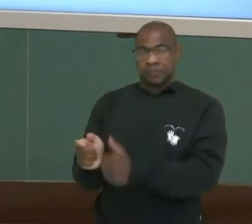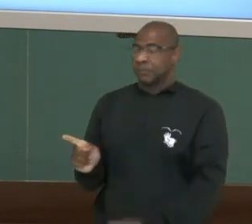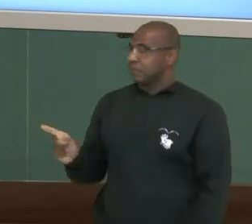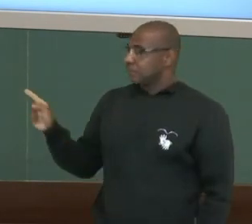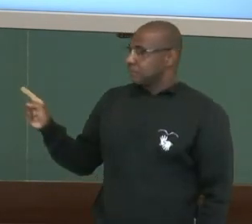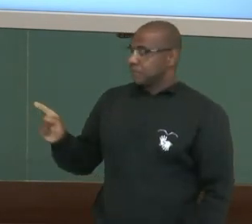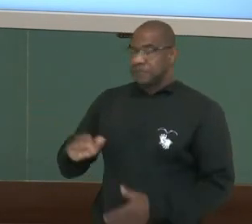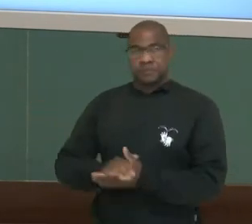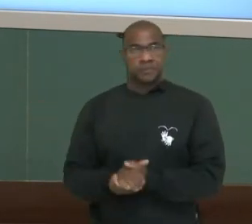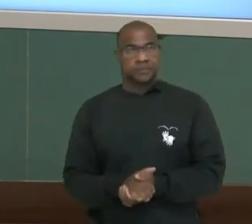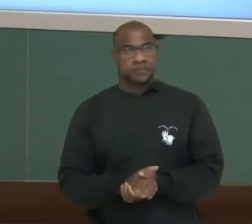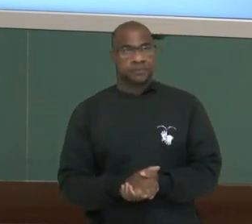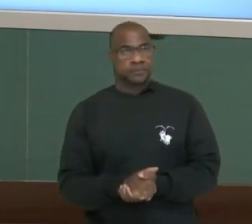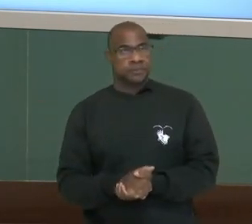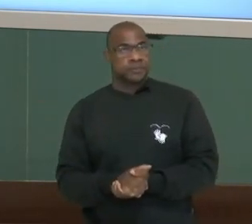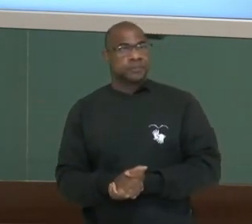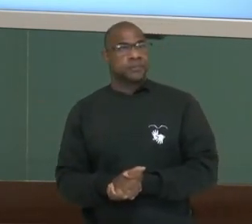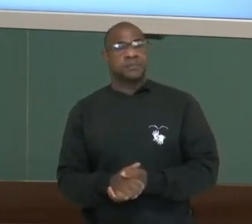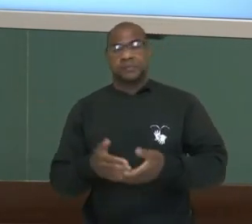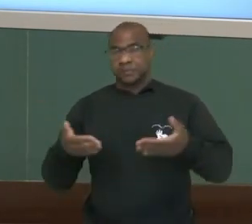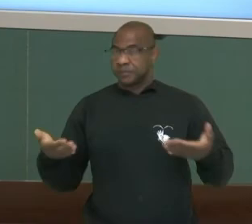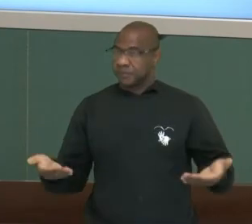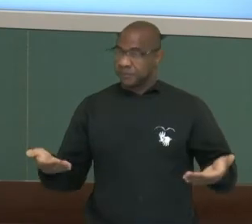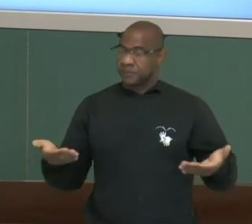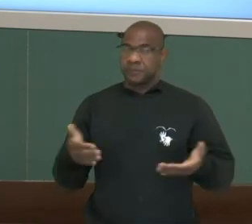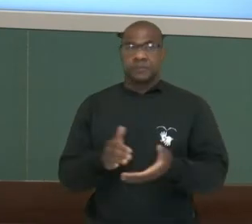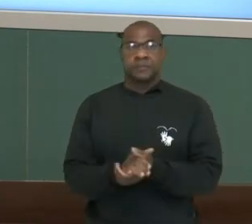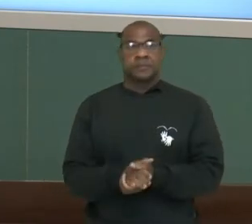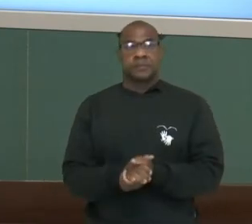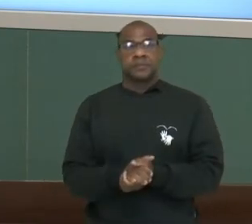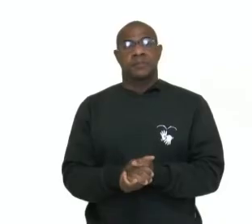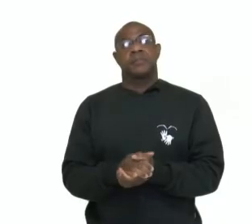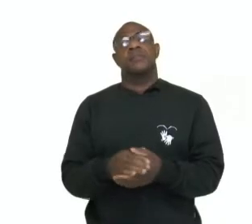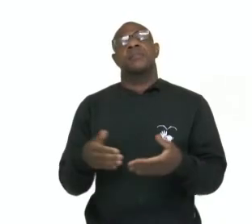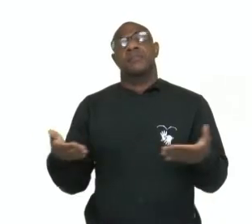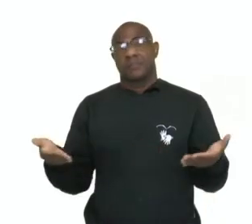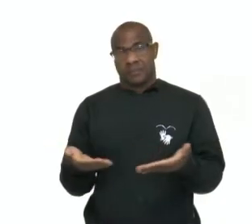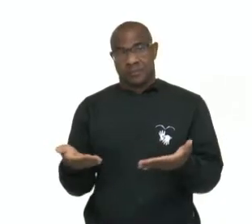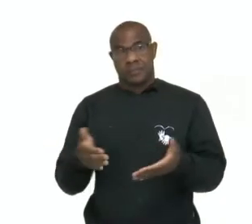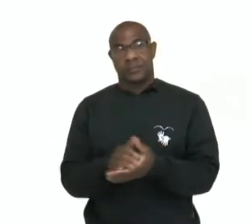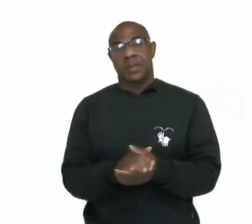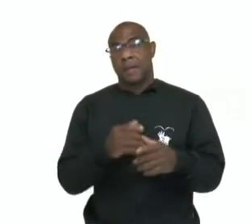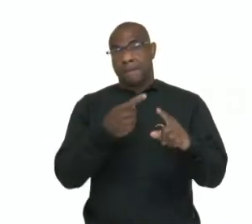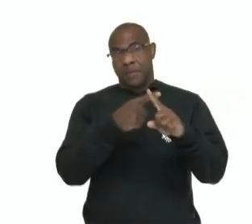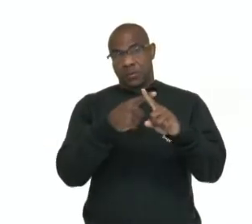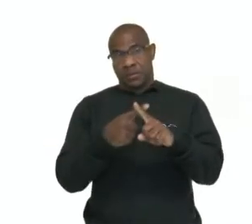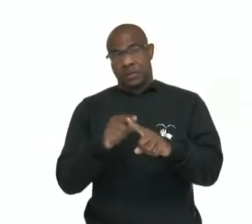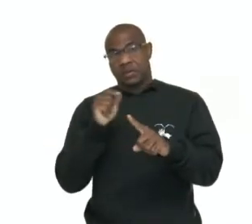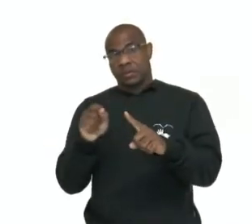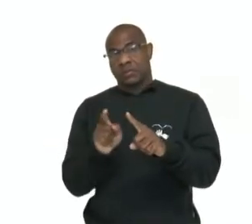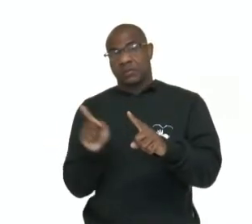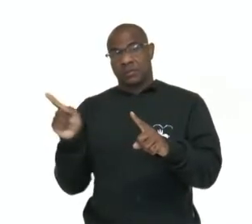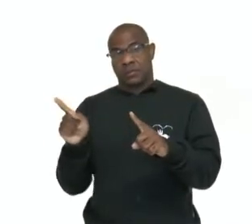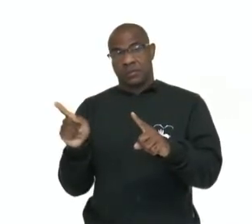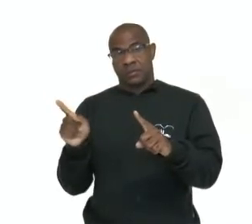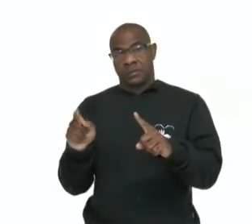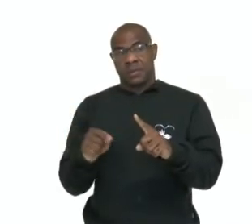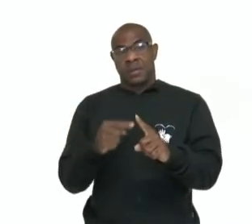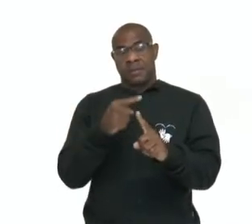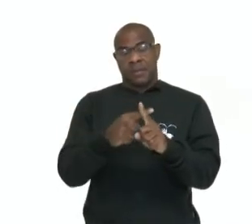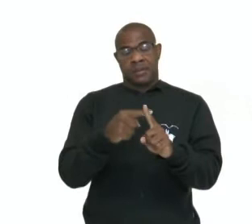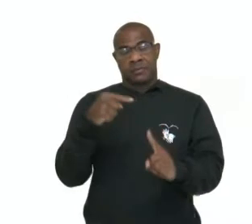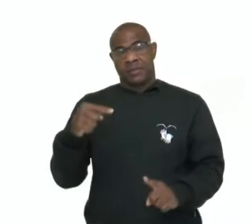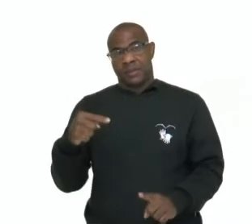acabou de calcular, que é menos 10 onzeavos mais 4. Multiplicando aqui, mais com